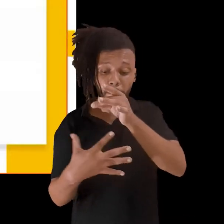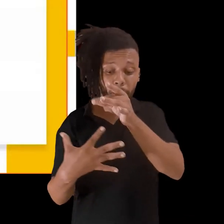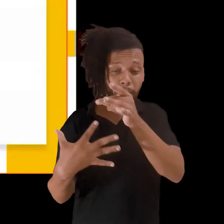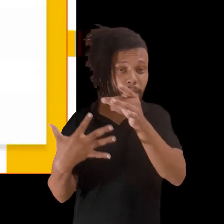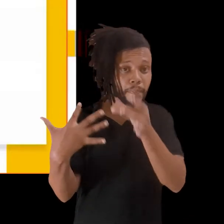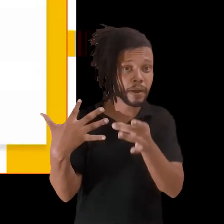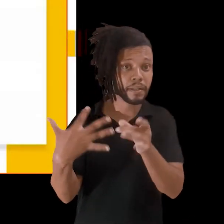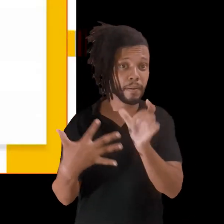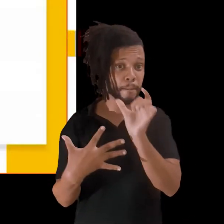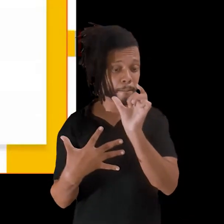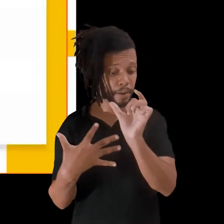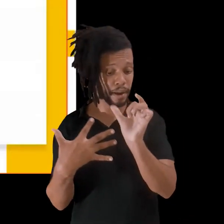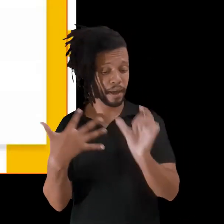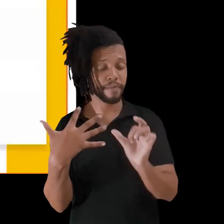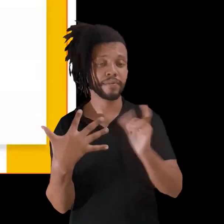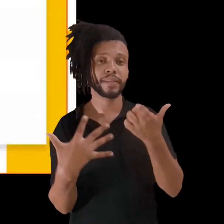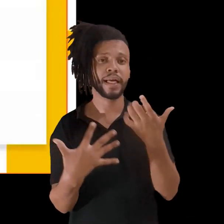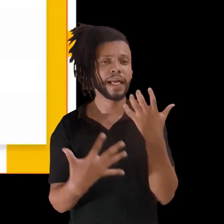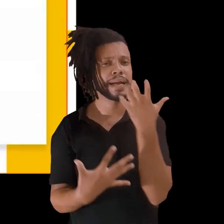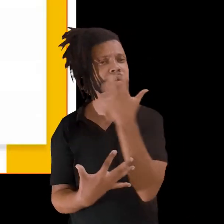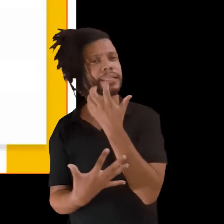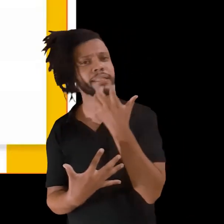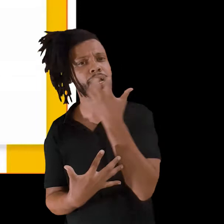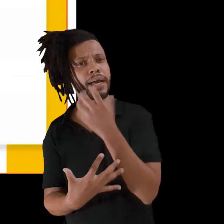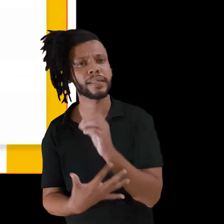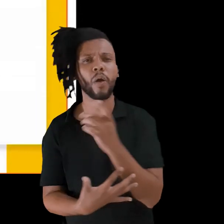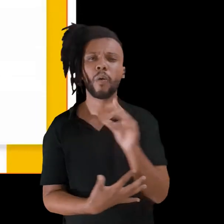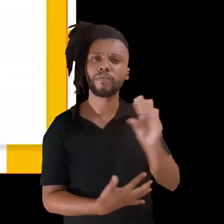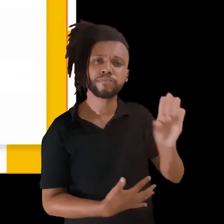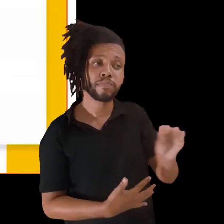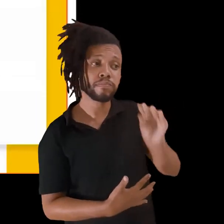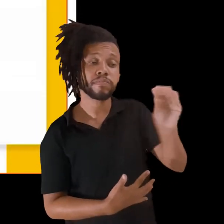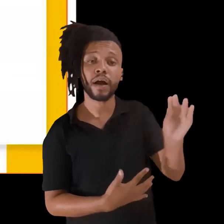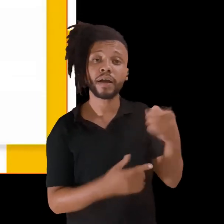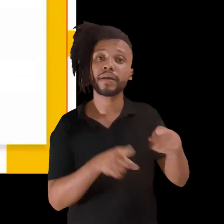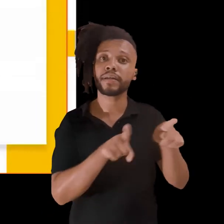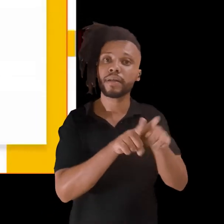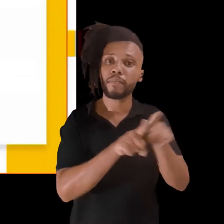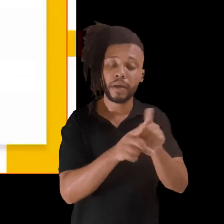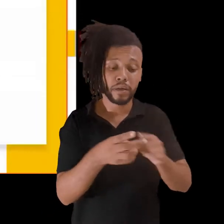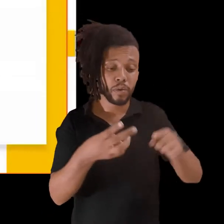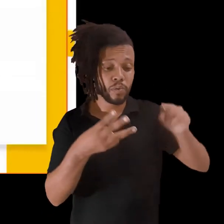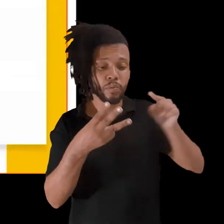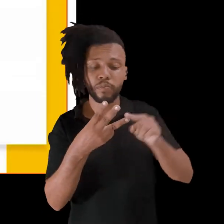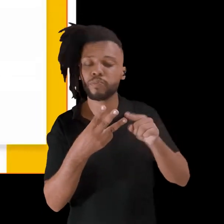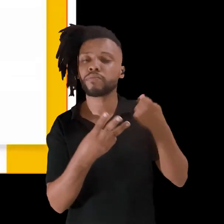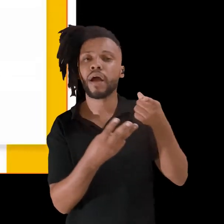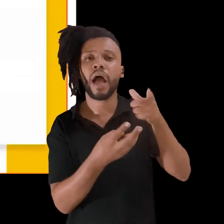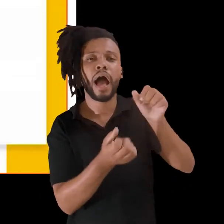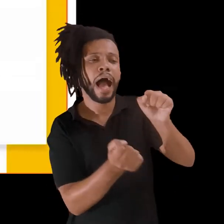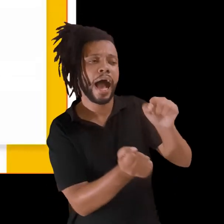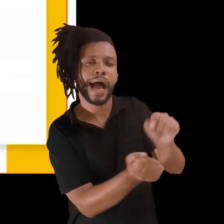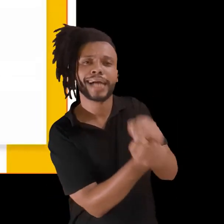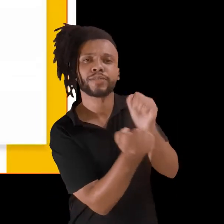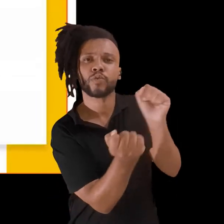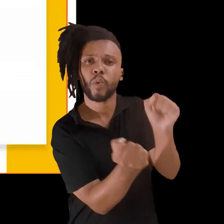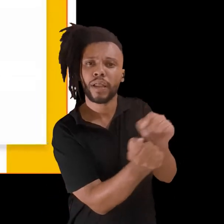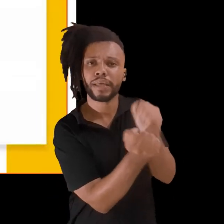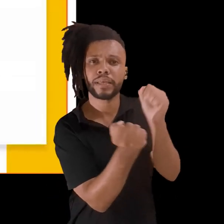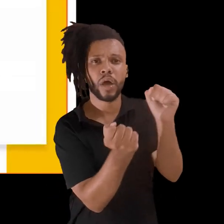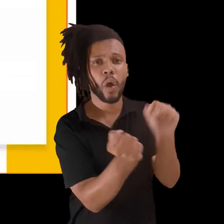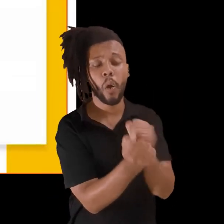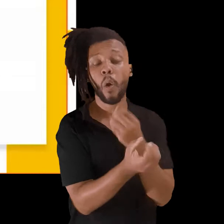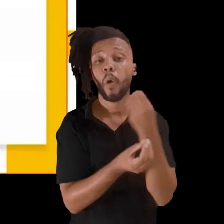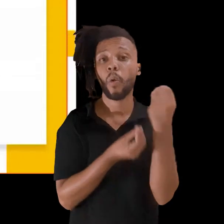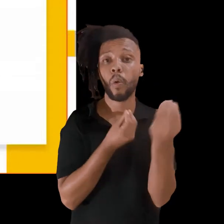cantada. E por fim, a articulação das palavras, que está relacionado a como articulamos